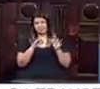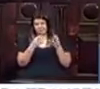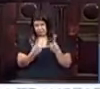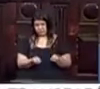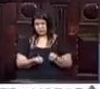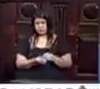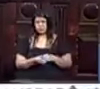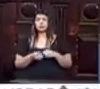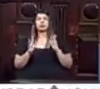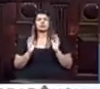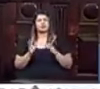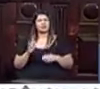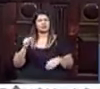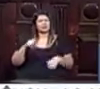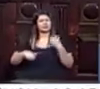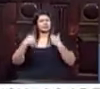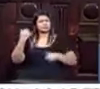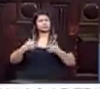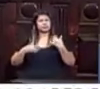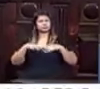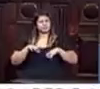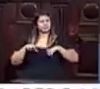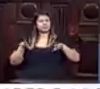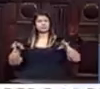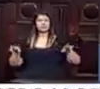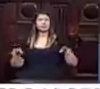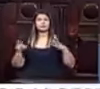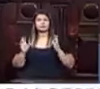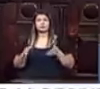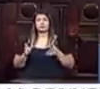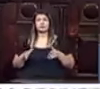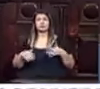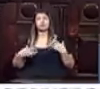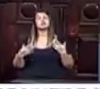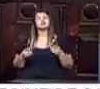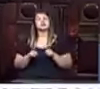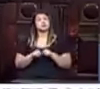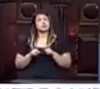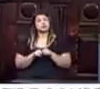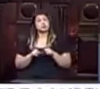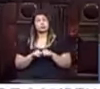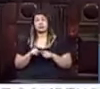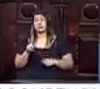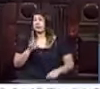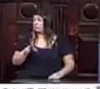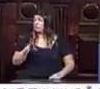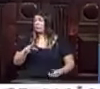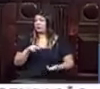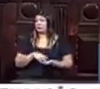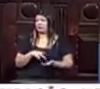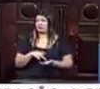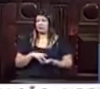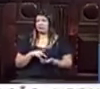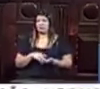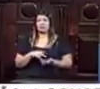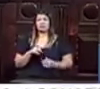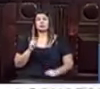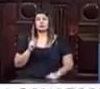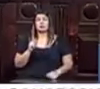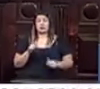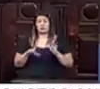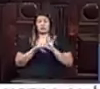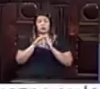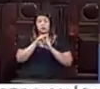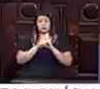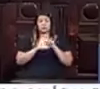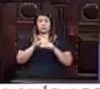isso foi falado hoje na CBN, isso foi falado hoje em outros veículos de comunicação. Pois bem, não é verdade. Uma lei estadual ou